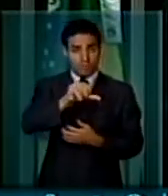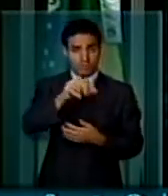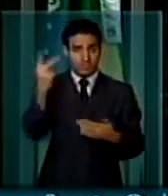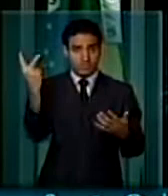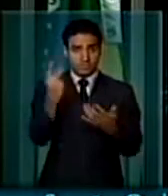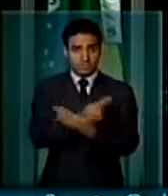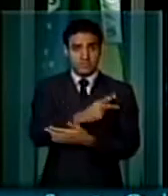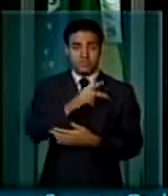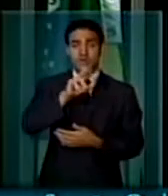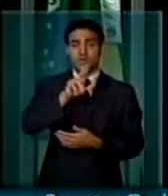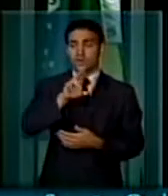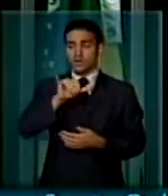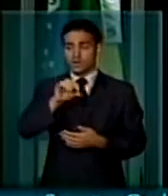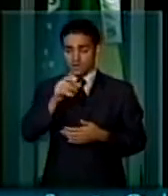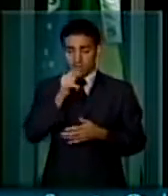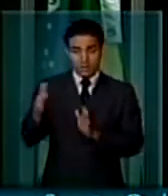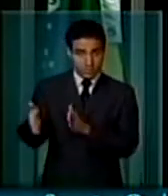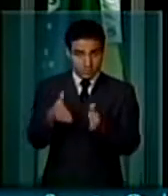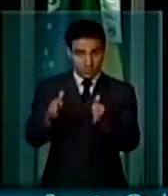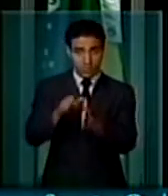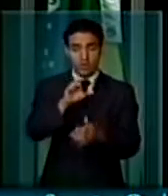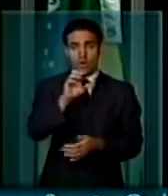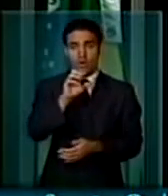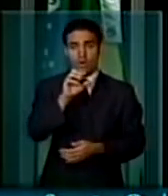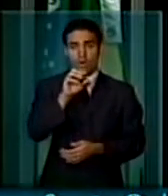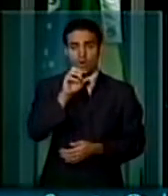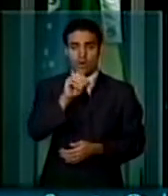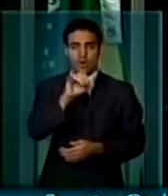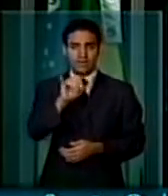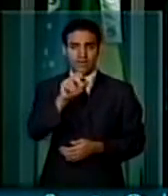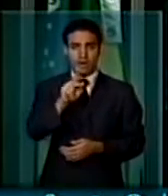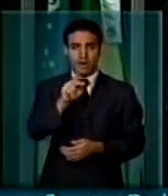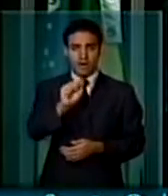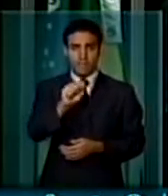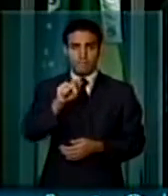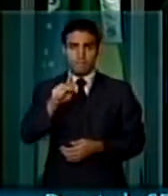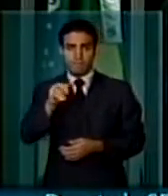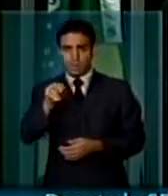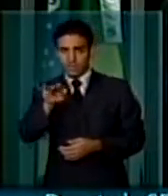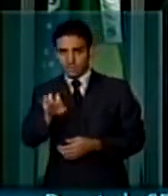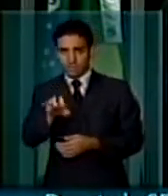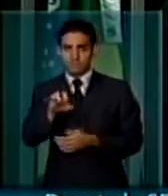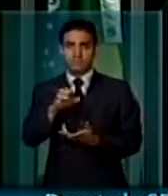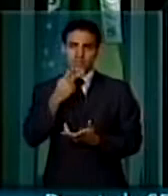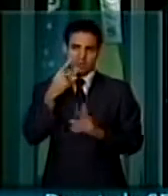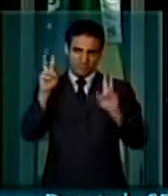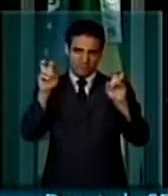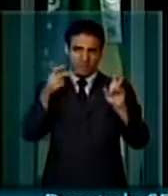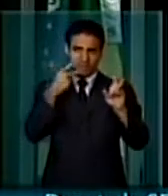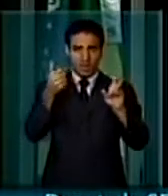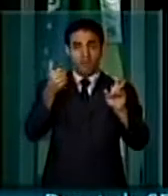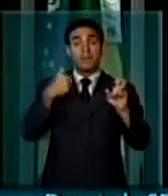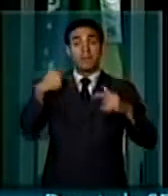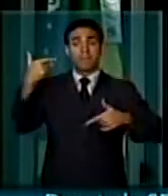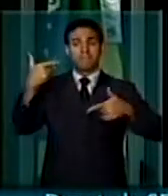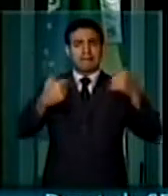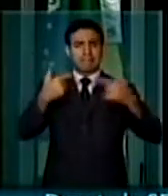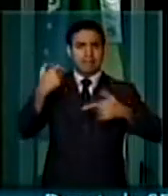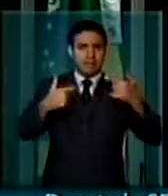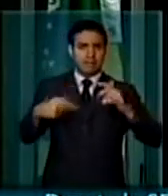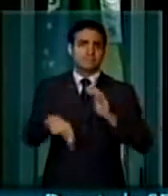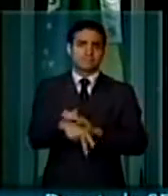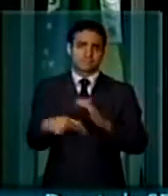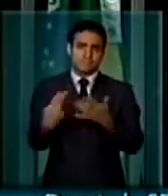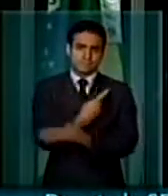rio Oiapoque, que eu estou denominando da Batalha dos Canoeiros, porque foi um episódio inusitado